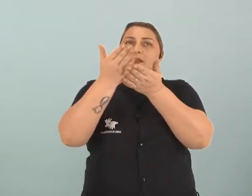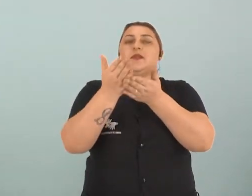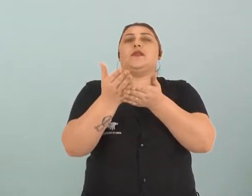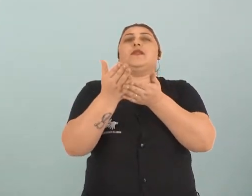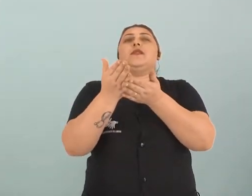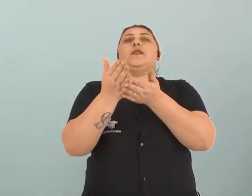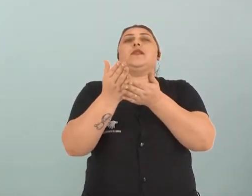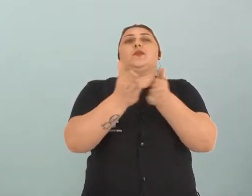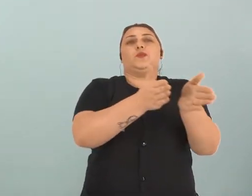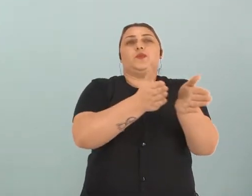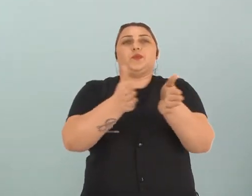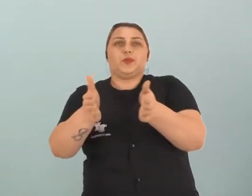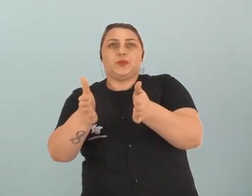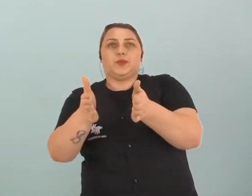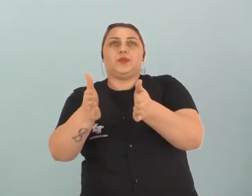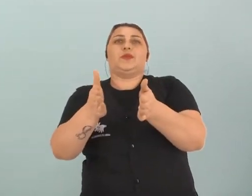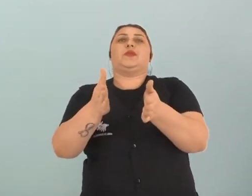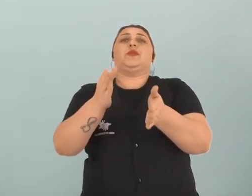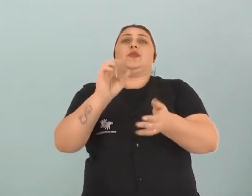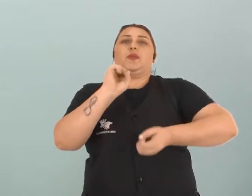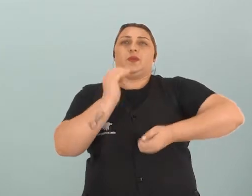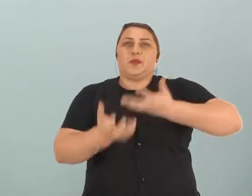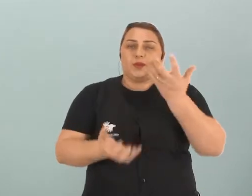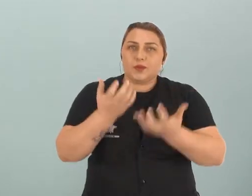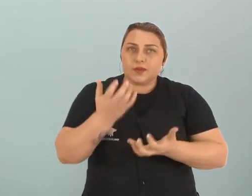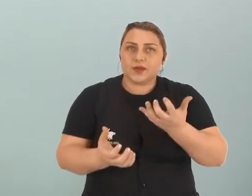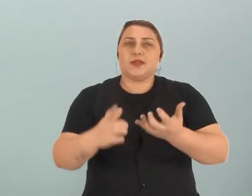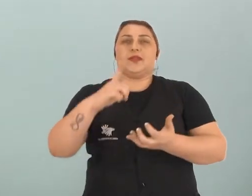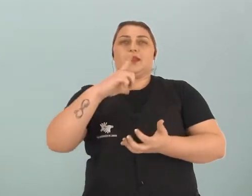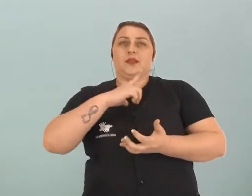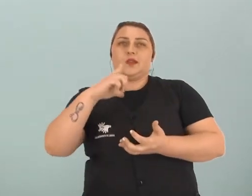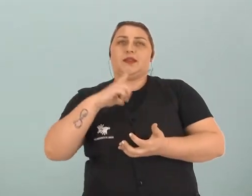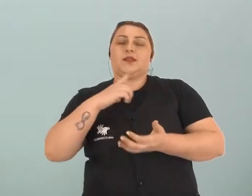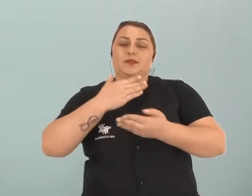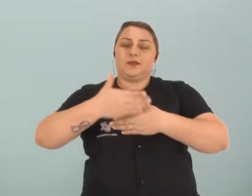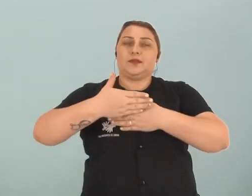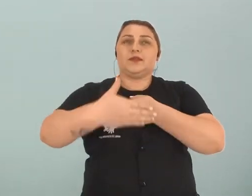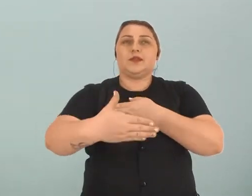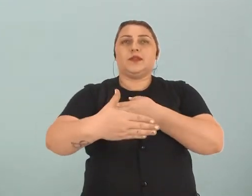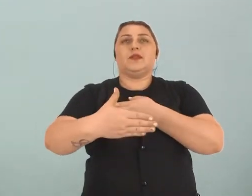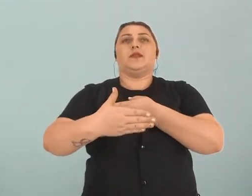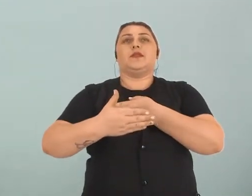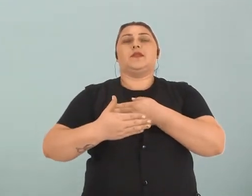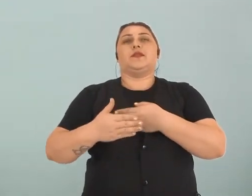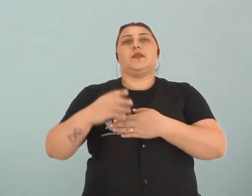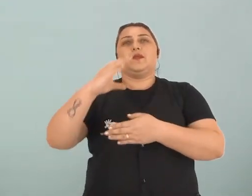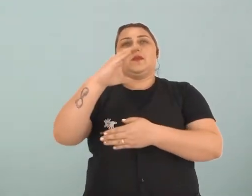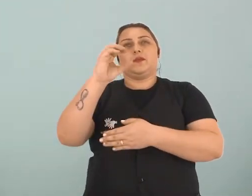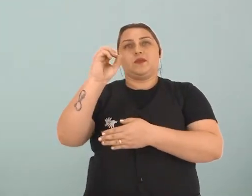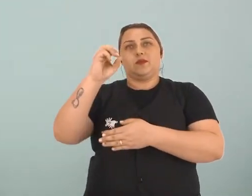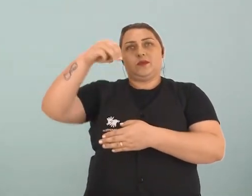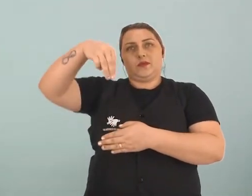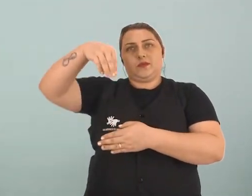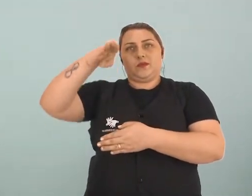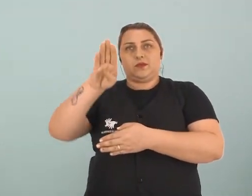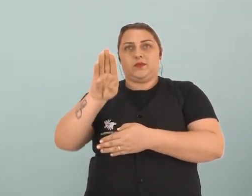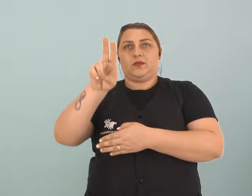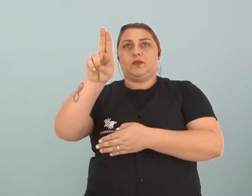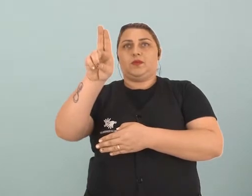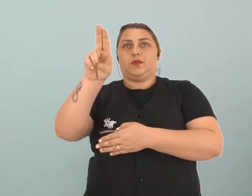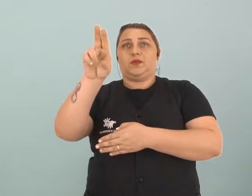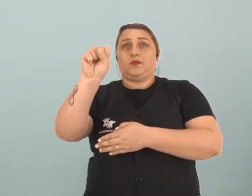que o processo de combustão ele ocorra. A partir daí, à medida que a combustão vai ocorrendo, vai sendo liberada energia e